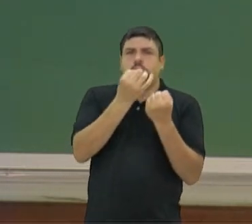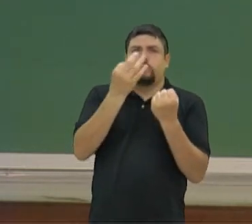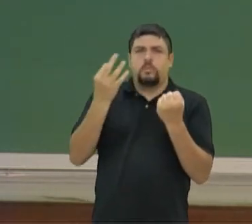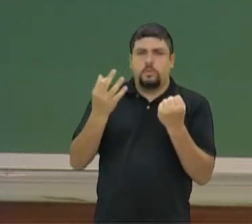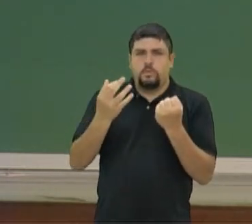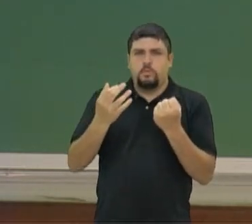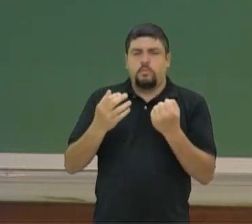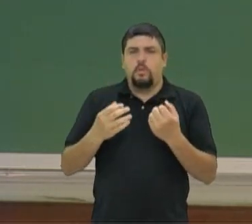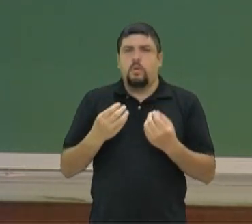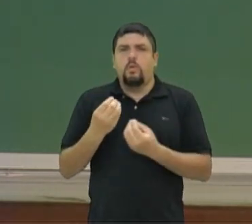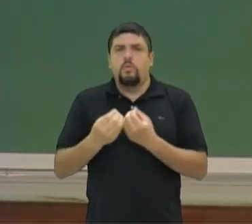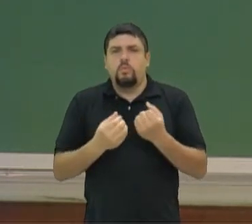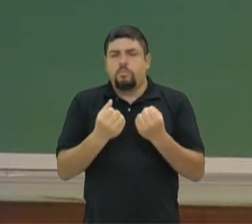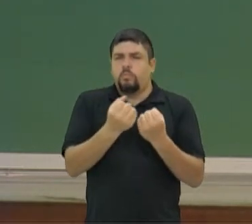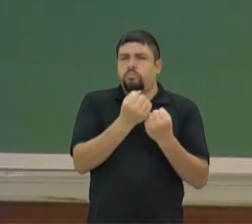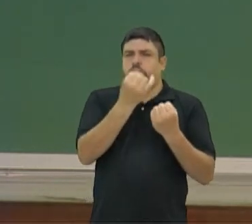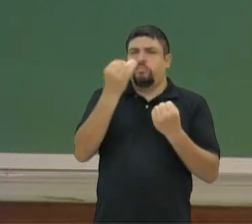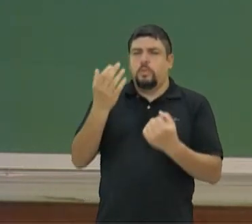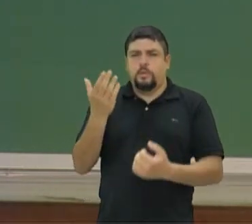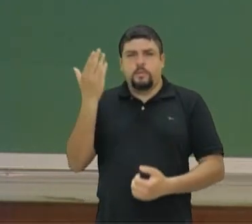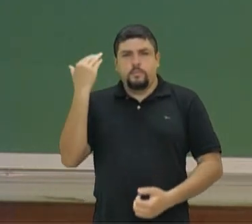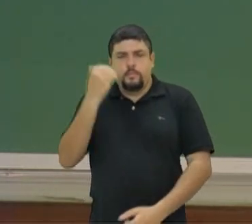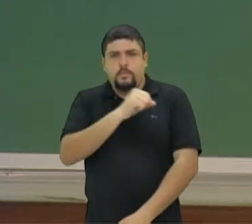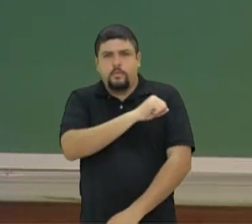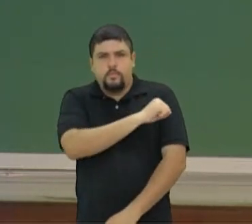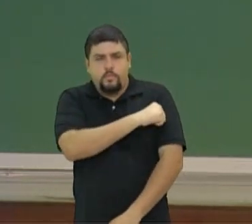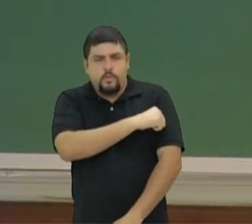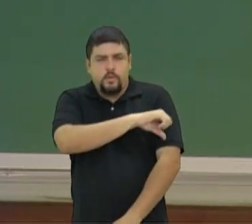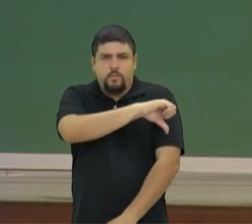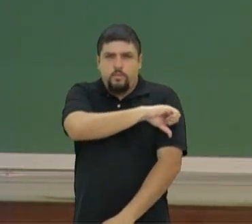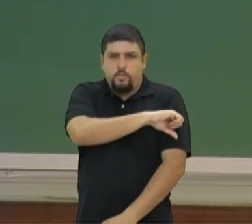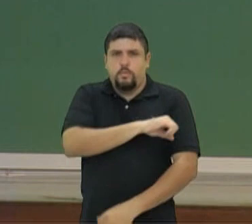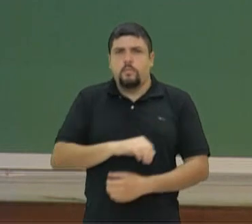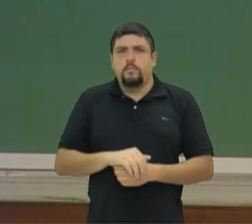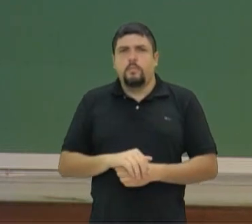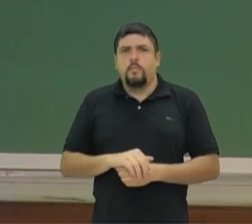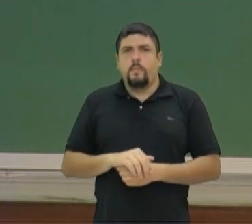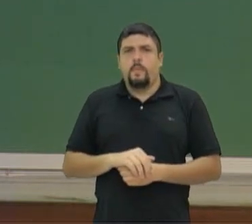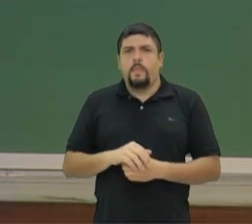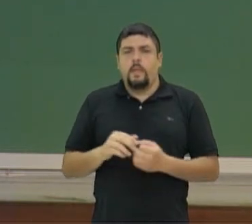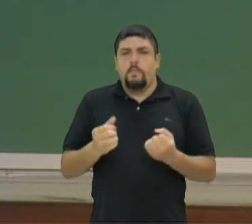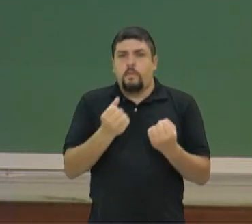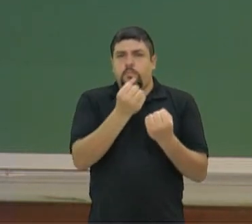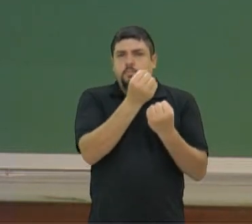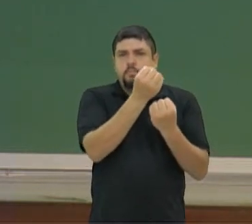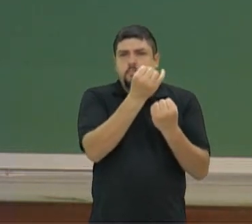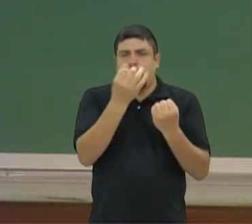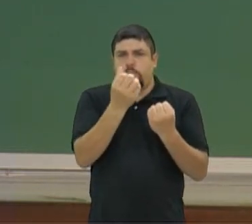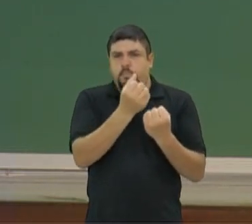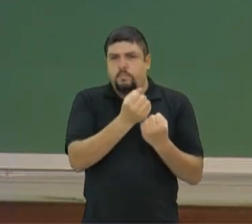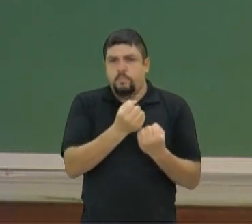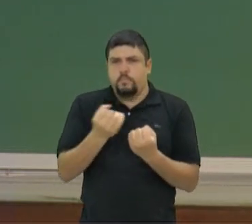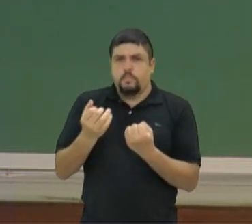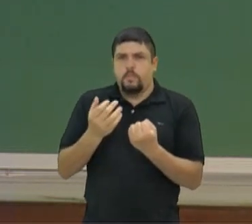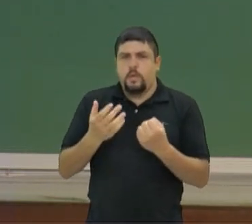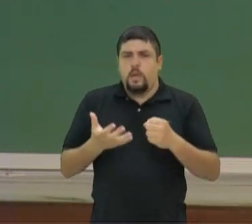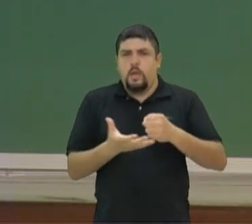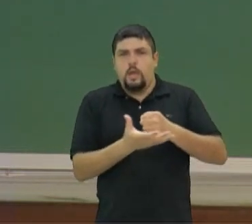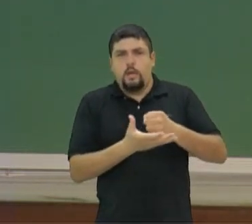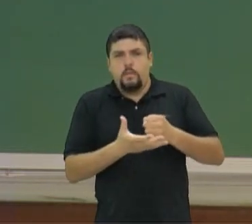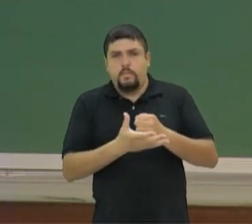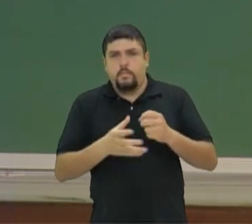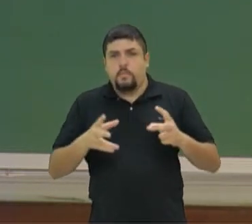potenciação que você viu oitavo e nono ano? Onde você, quando dividia potências de bases iguais, você subtraía